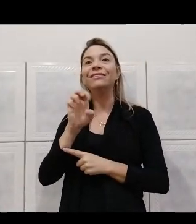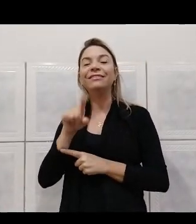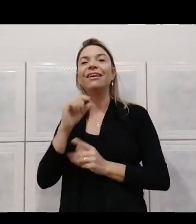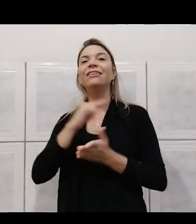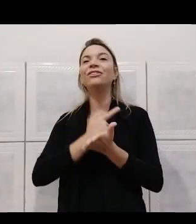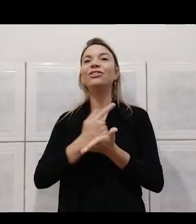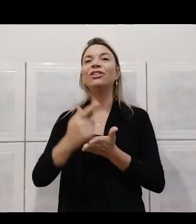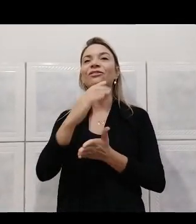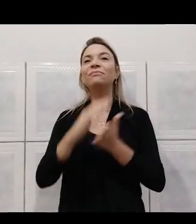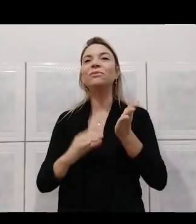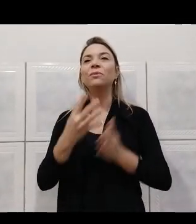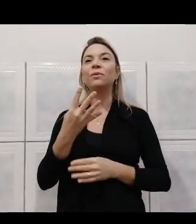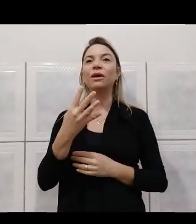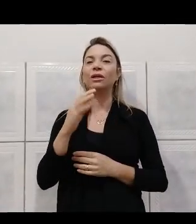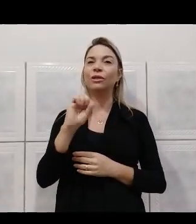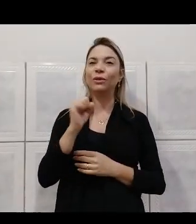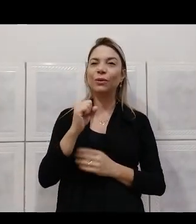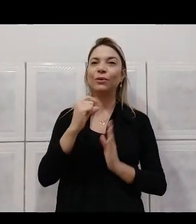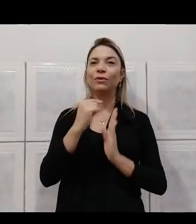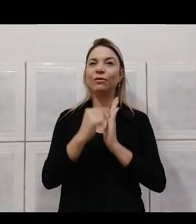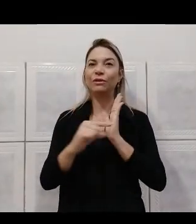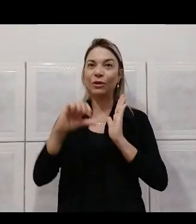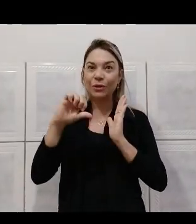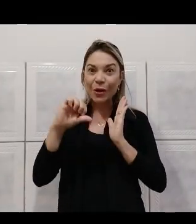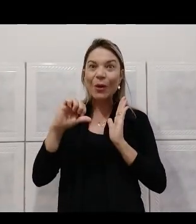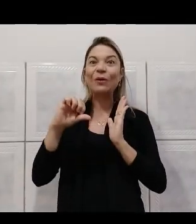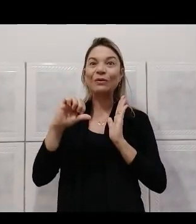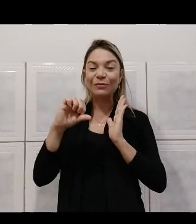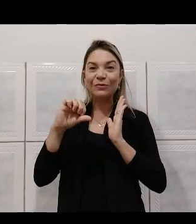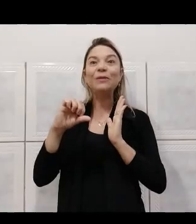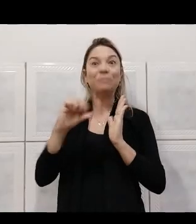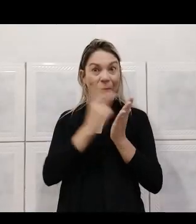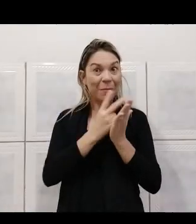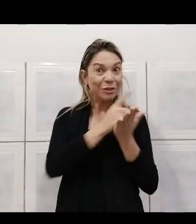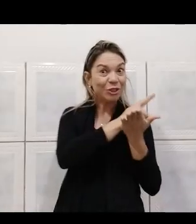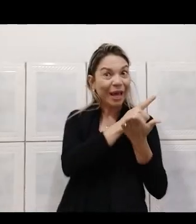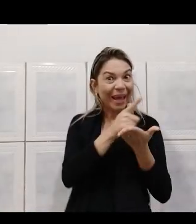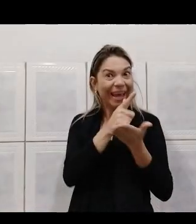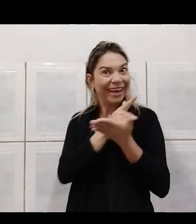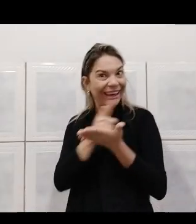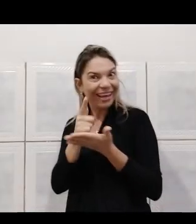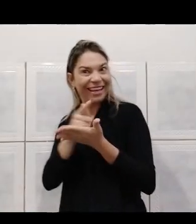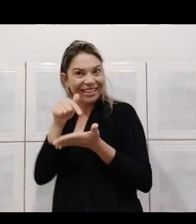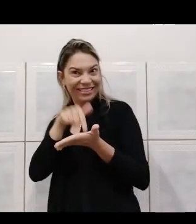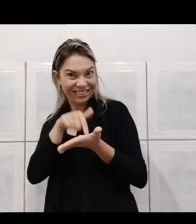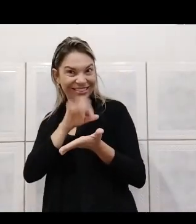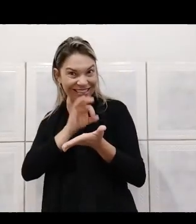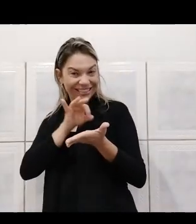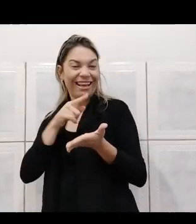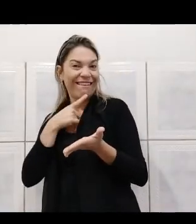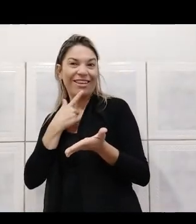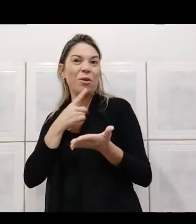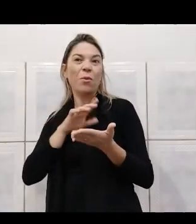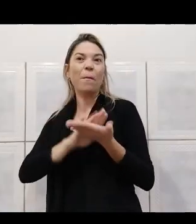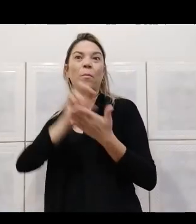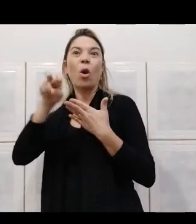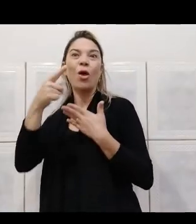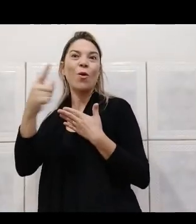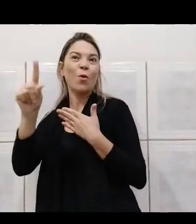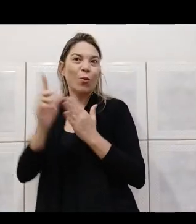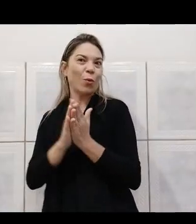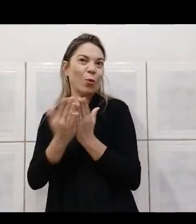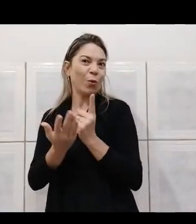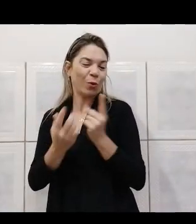48, no verso 9, portanto ainda estamos no mesmo livro, o livro do início de tudo, Gênesis 48,